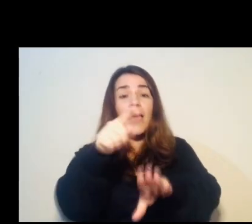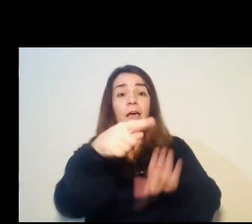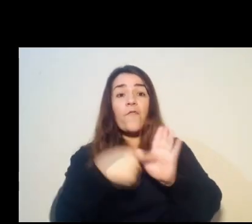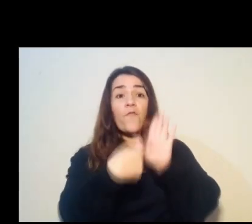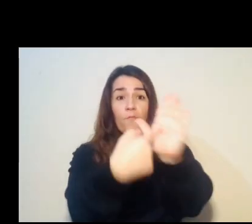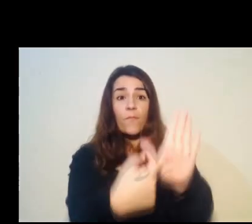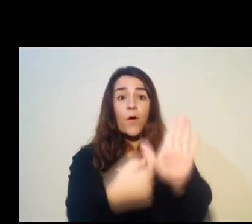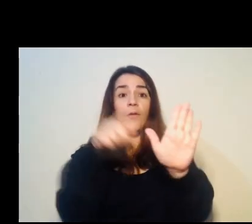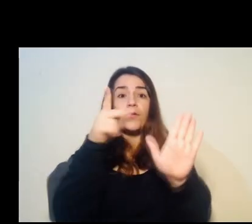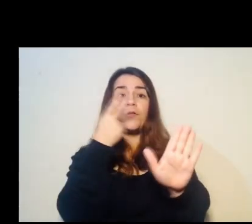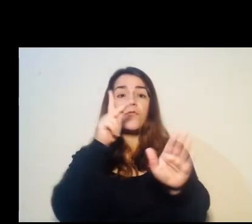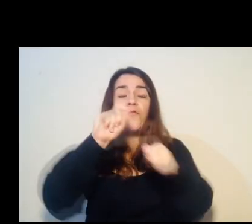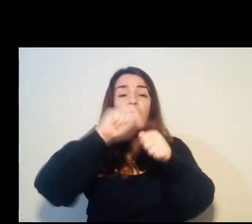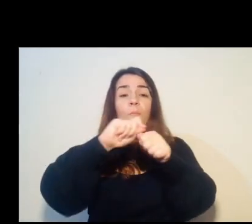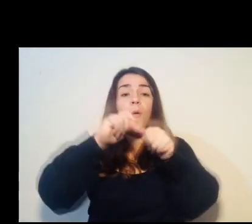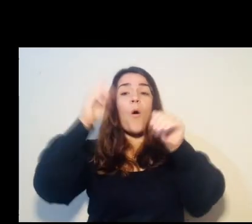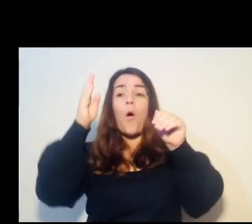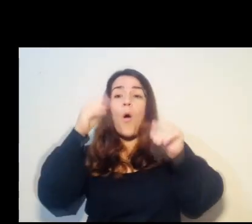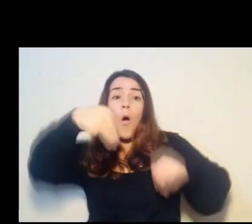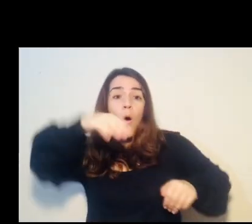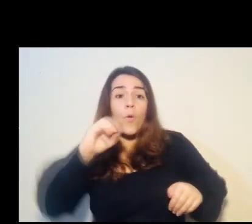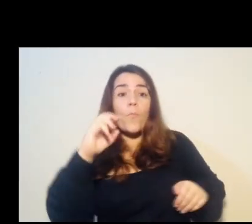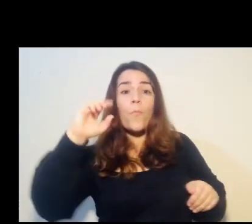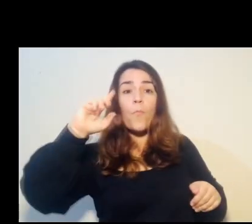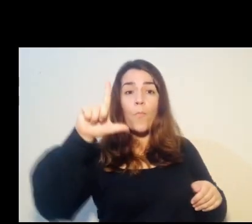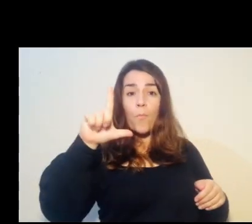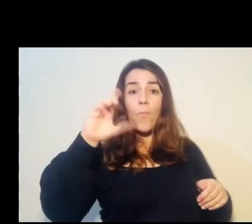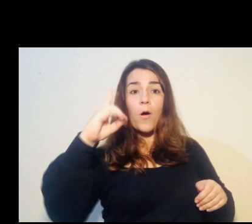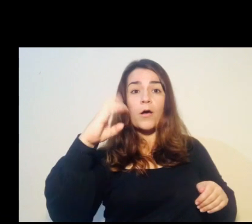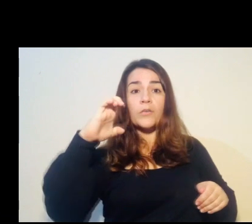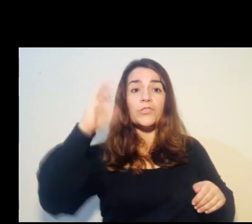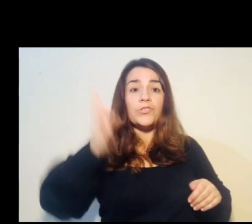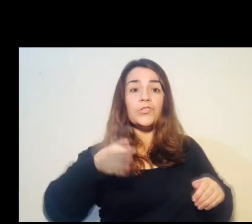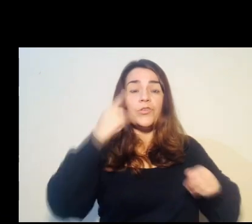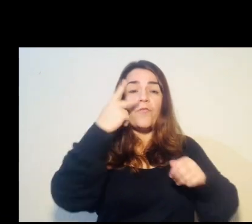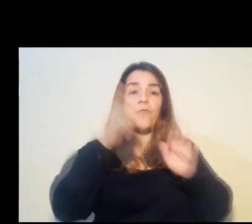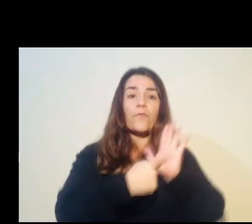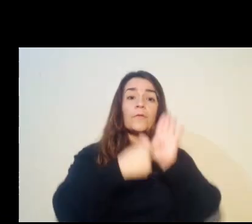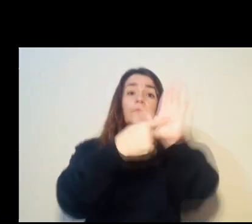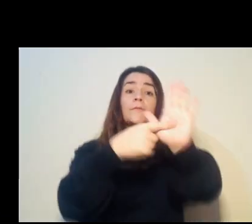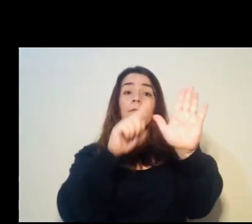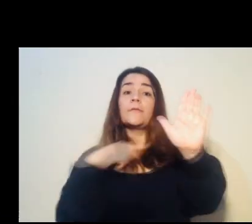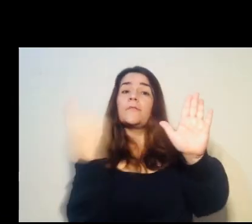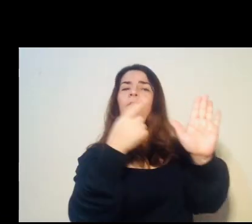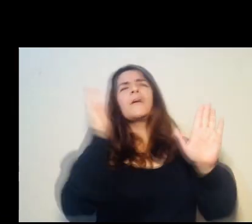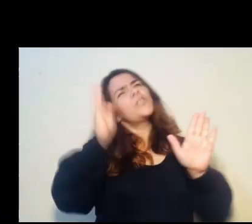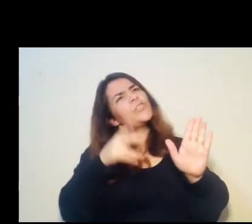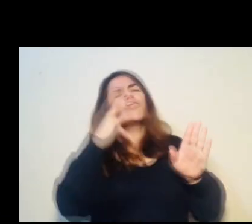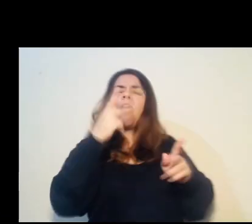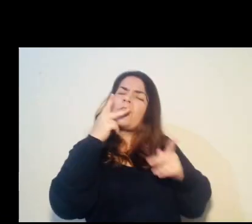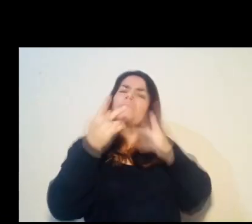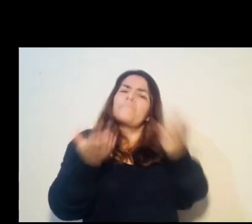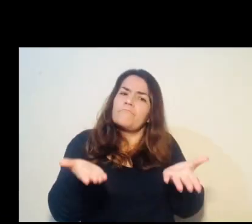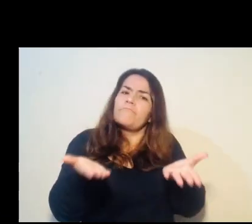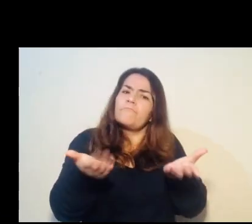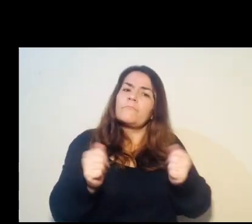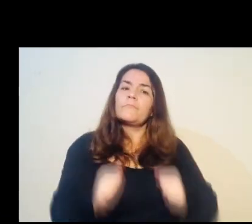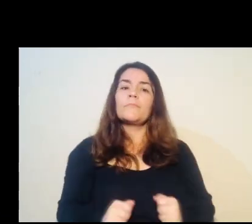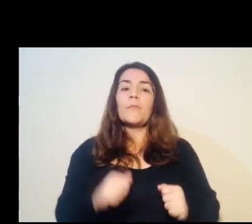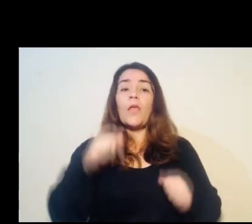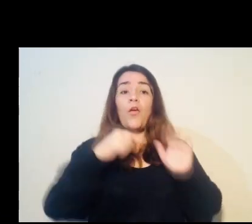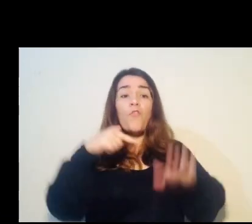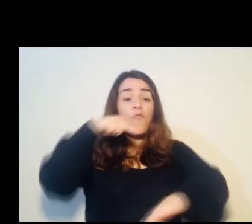formato que vou mostrar para vocês é um molde já pronto, com uma afinação mais ocidentalizada, se é que podemos dizer